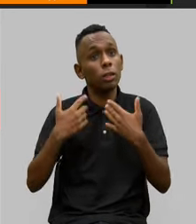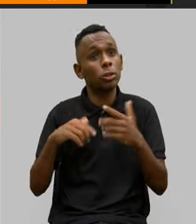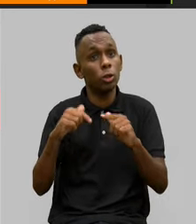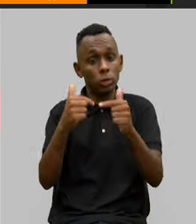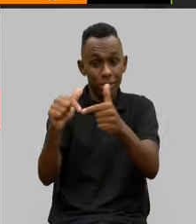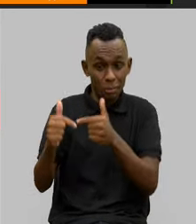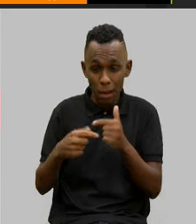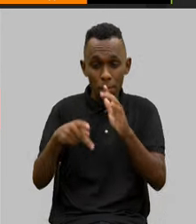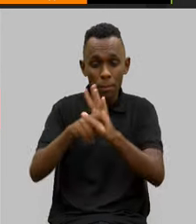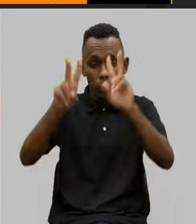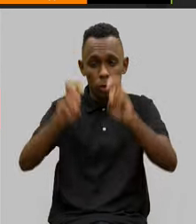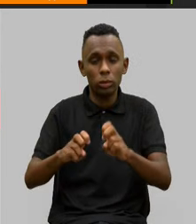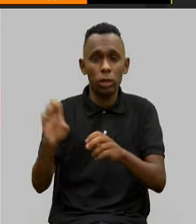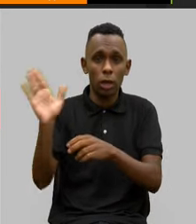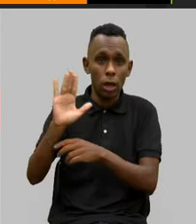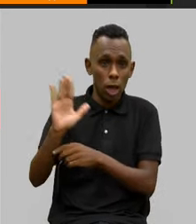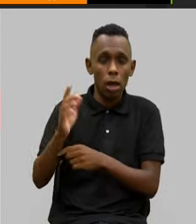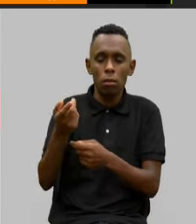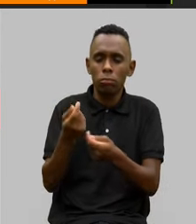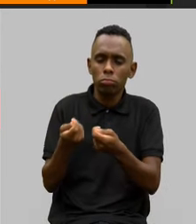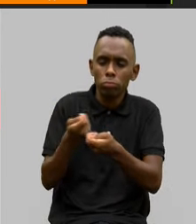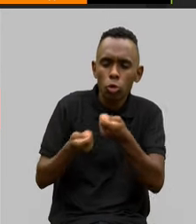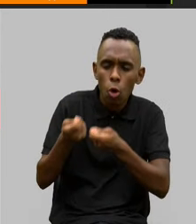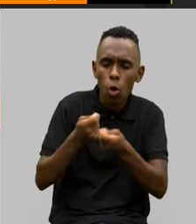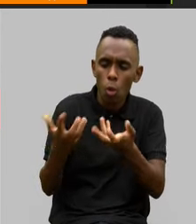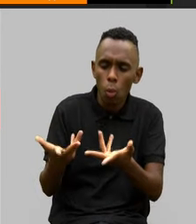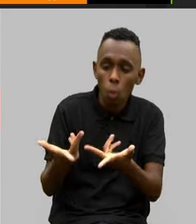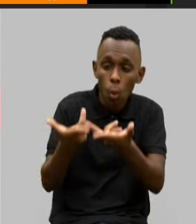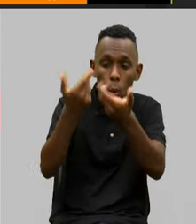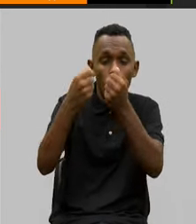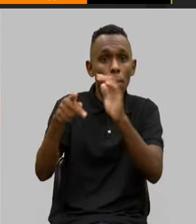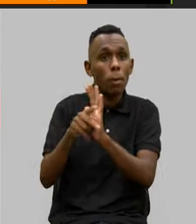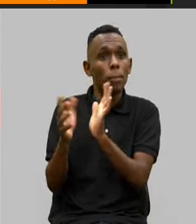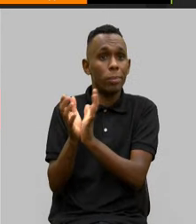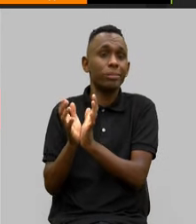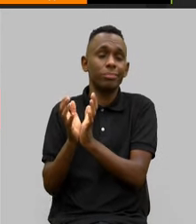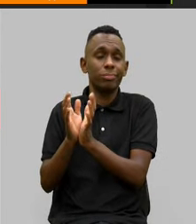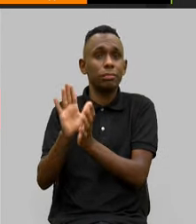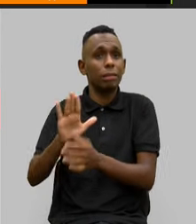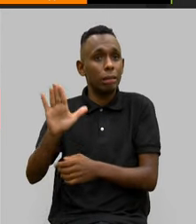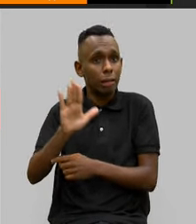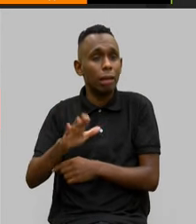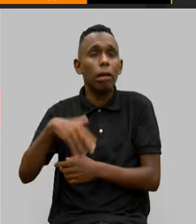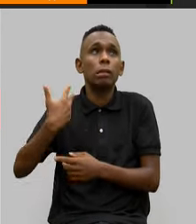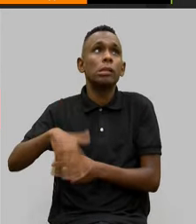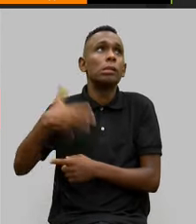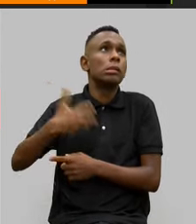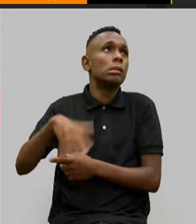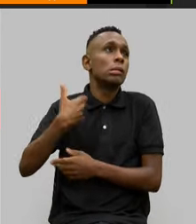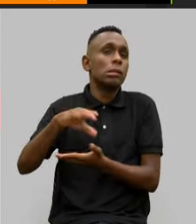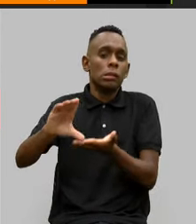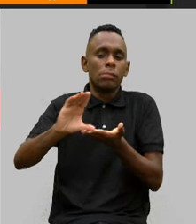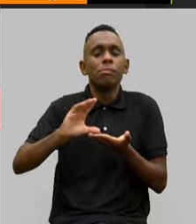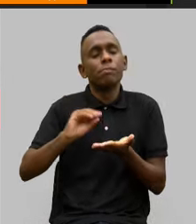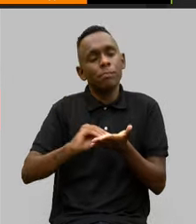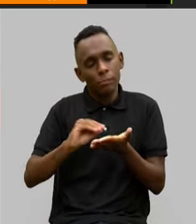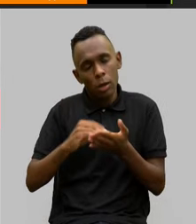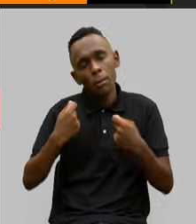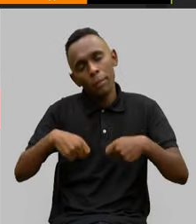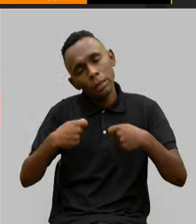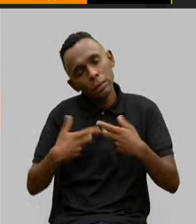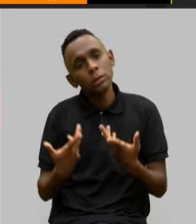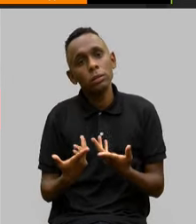cannabis aí eu falo no controle da da qualidade da cannabis é caro e eu trago esse exemplo